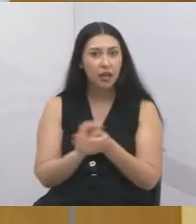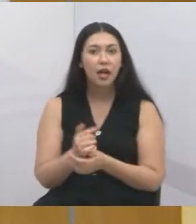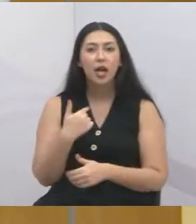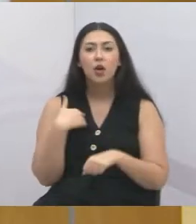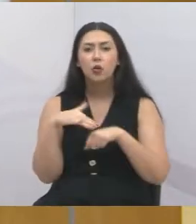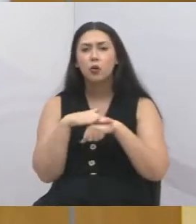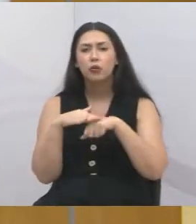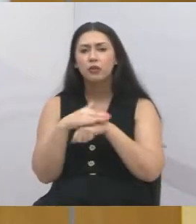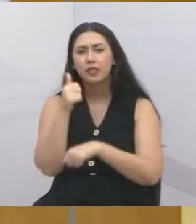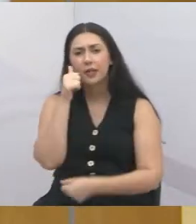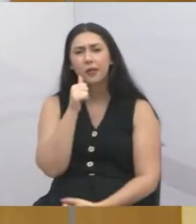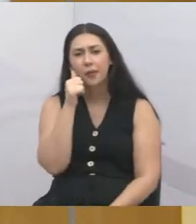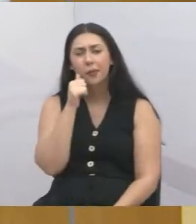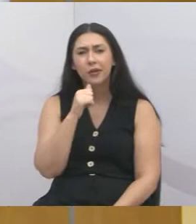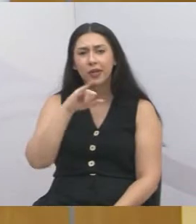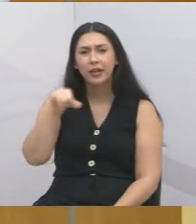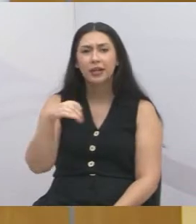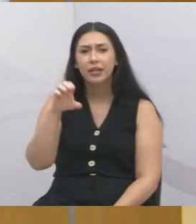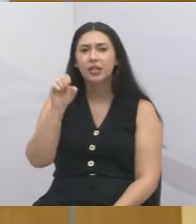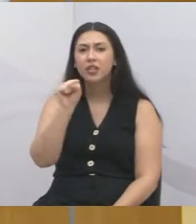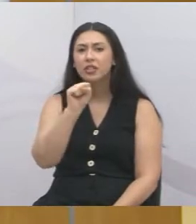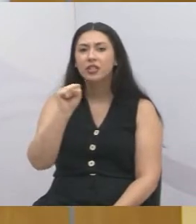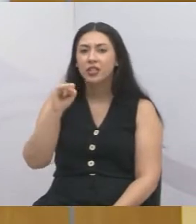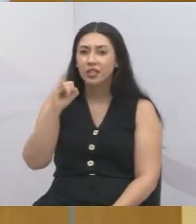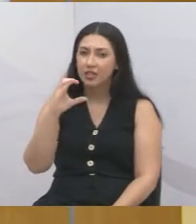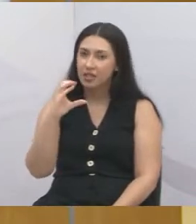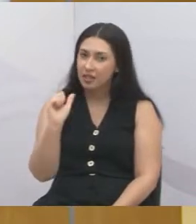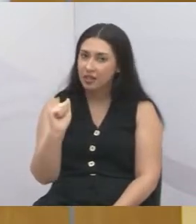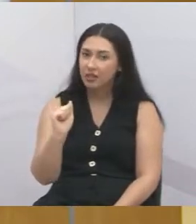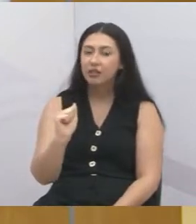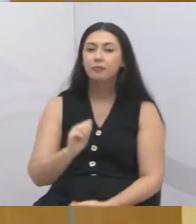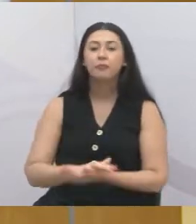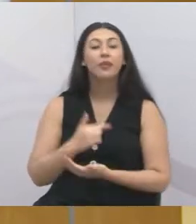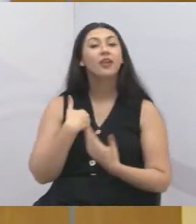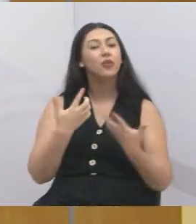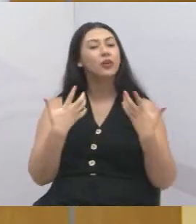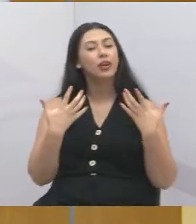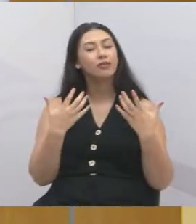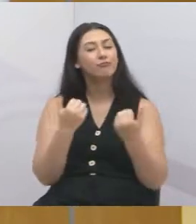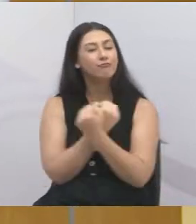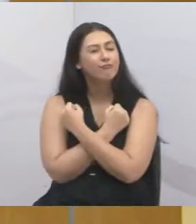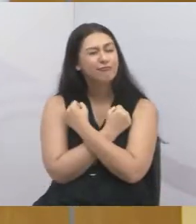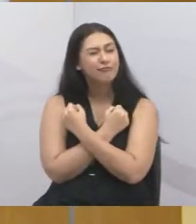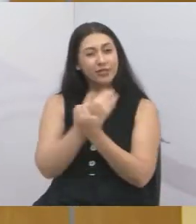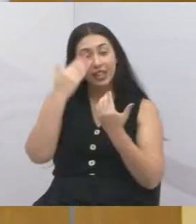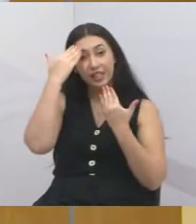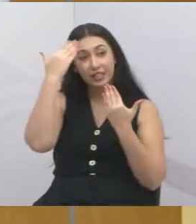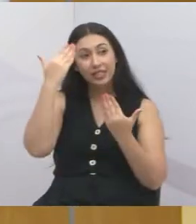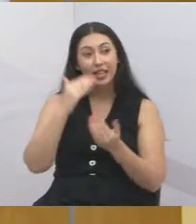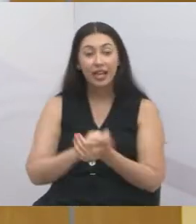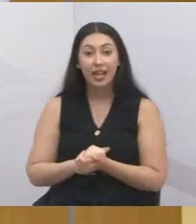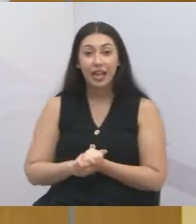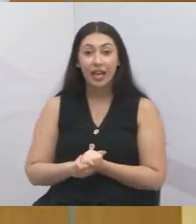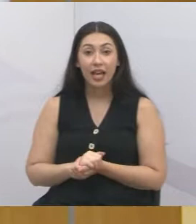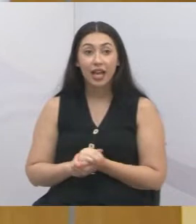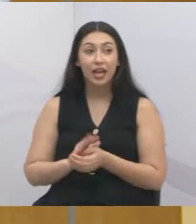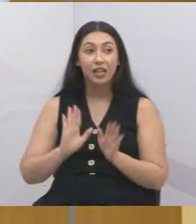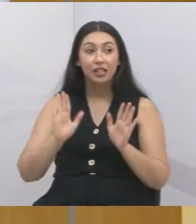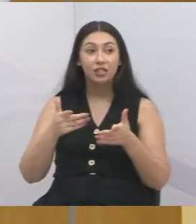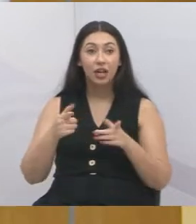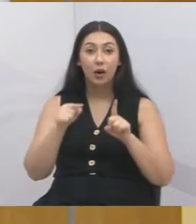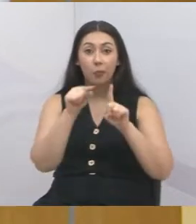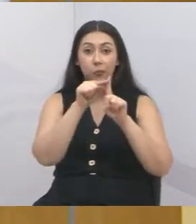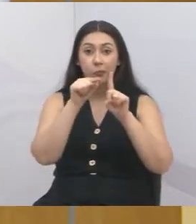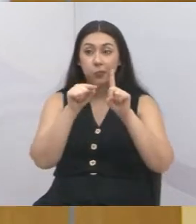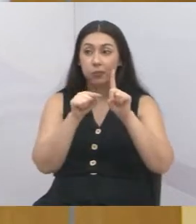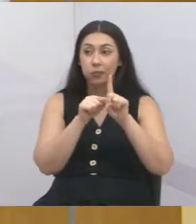Jéssica, minha assessoria conversou com a Jéssica, quero mandar um abraço e agradecer. A Jéssica está grávida de 10 meses